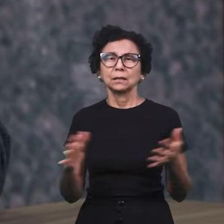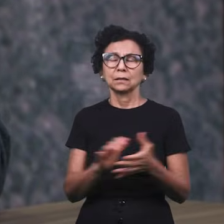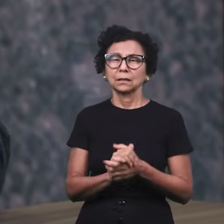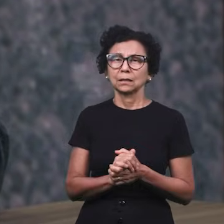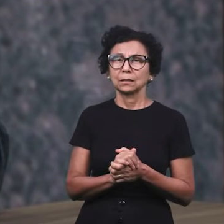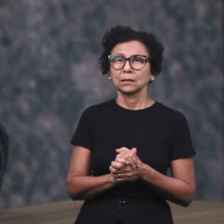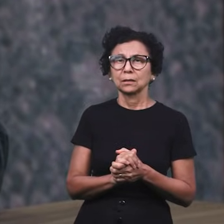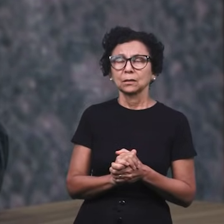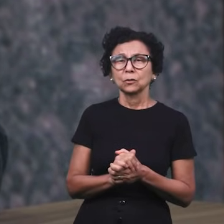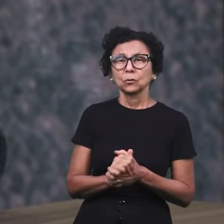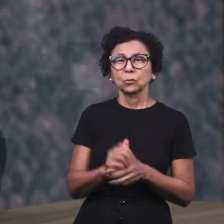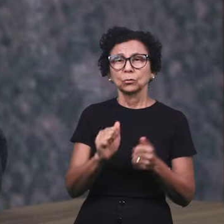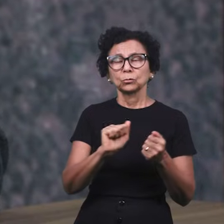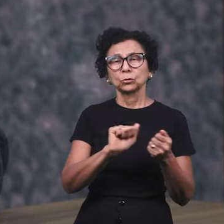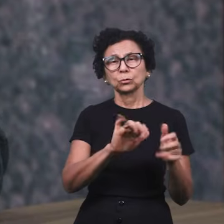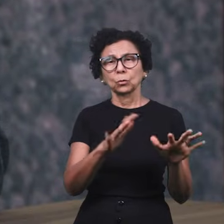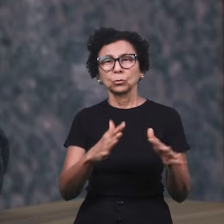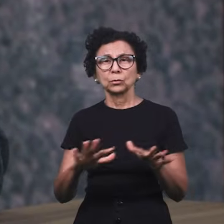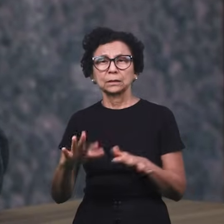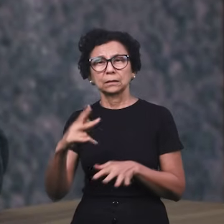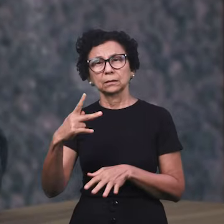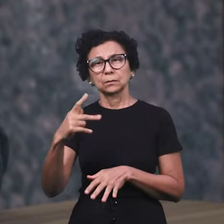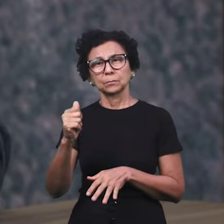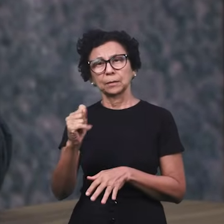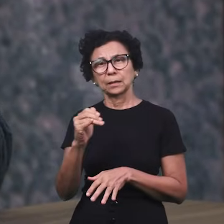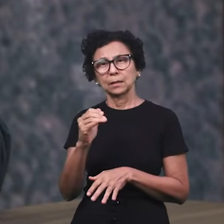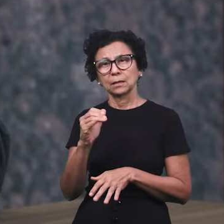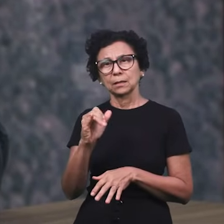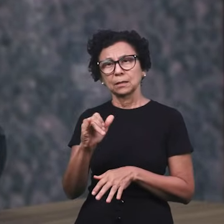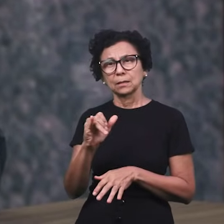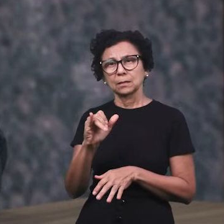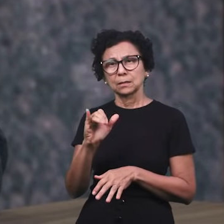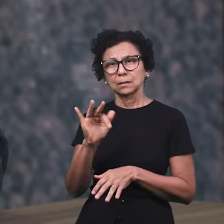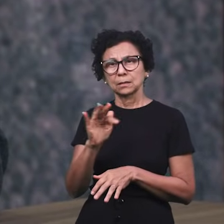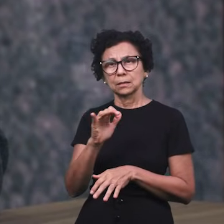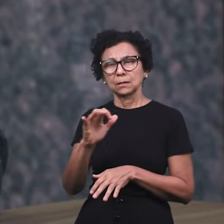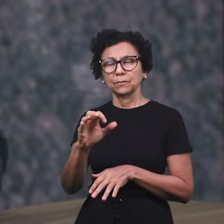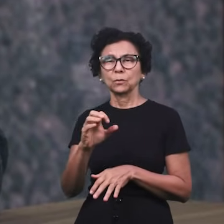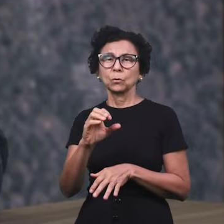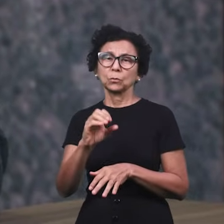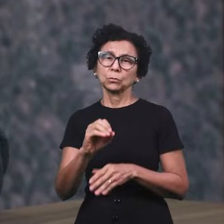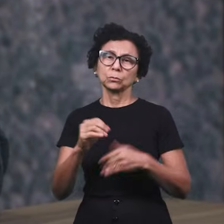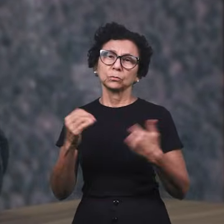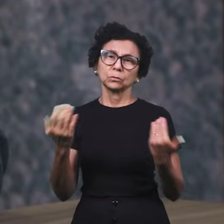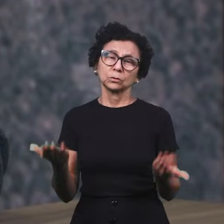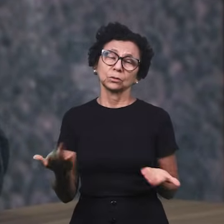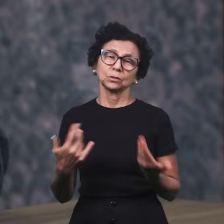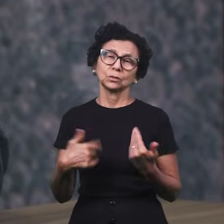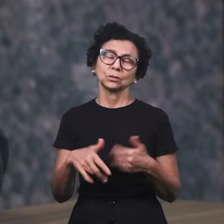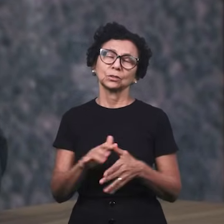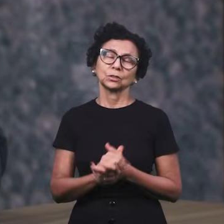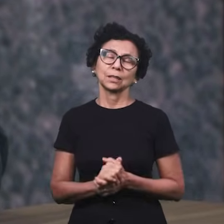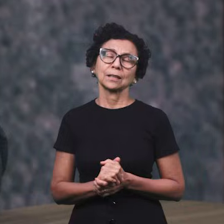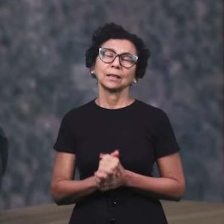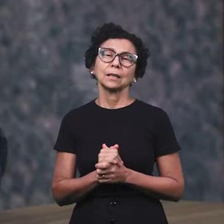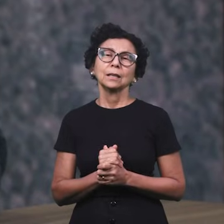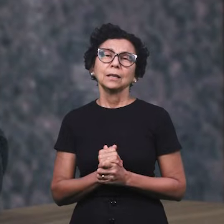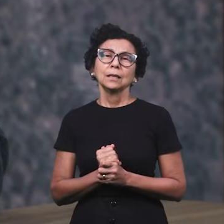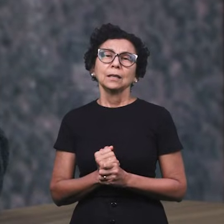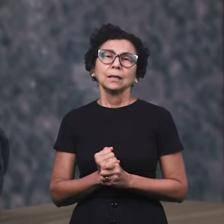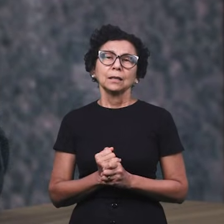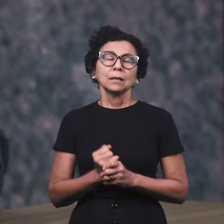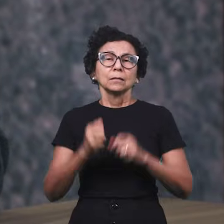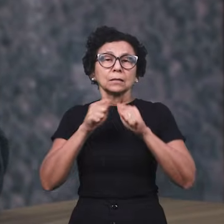Pacífico. Então, quando Jesus fala que o evangelho do reino seria pregado em todo o mundo, isso já nos alcançava, já alcançava as nossas